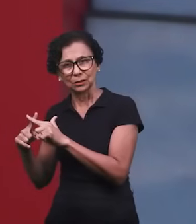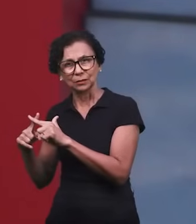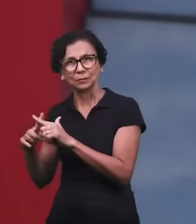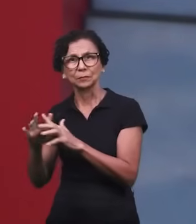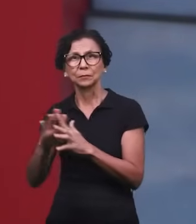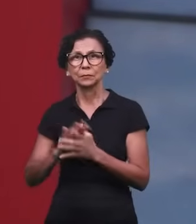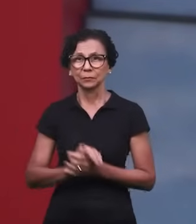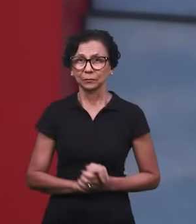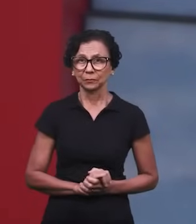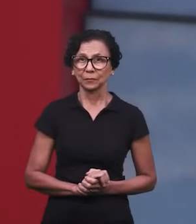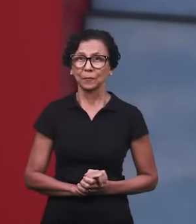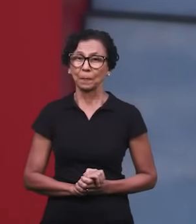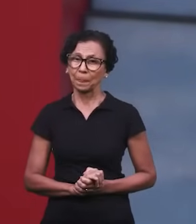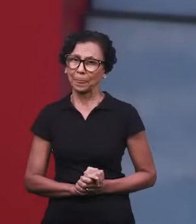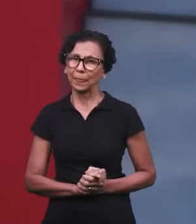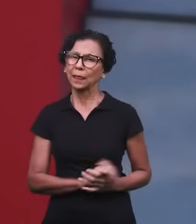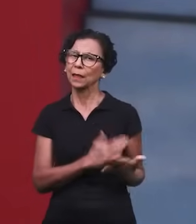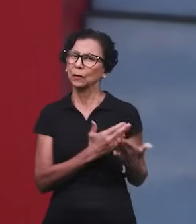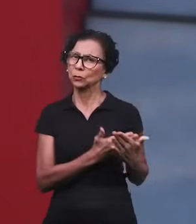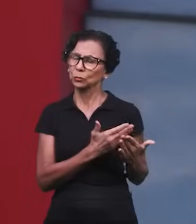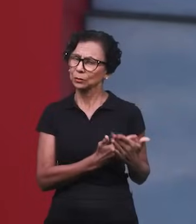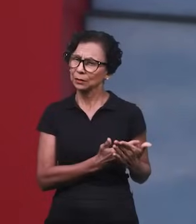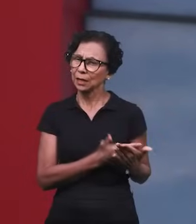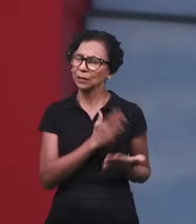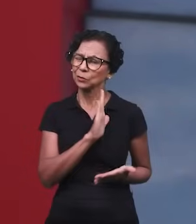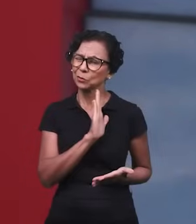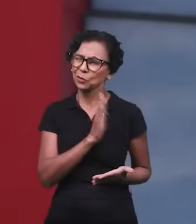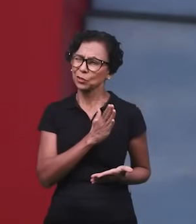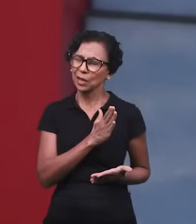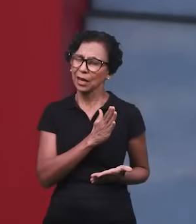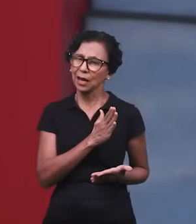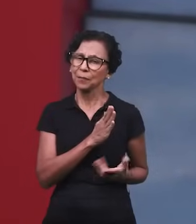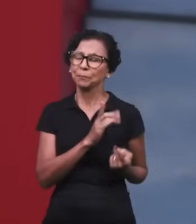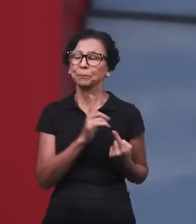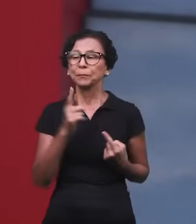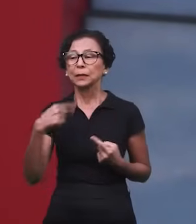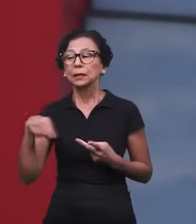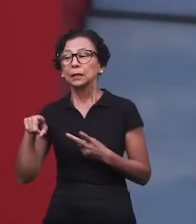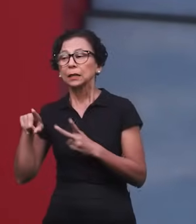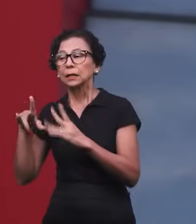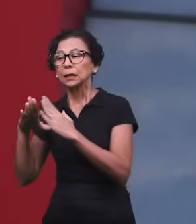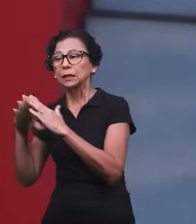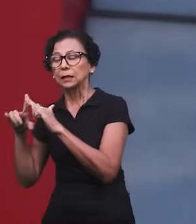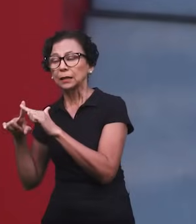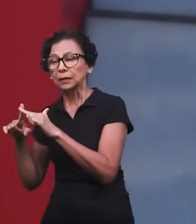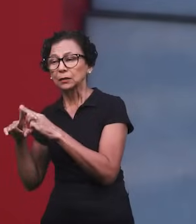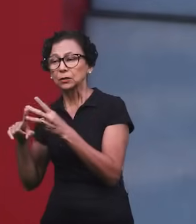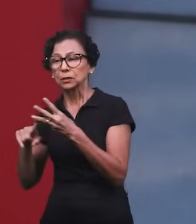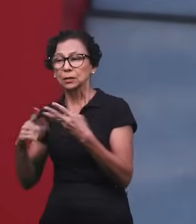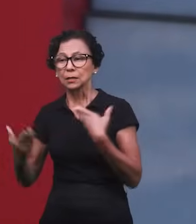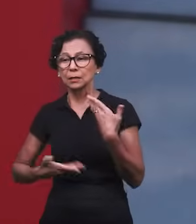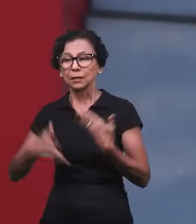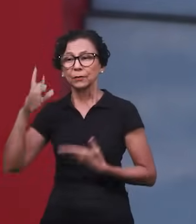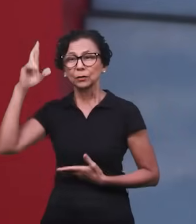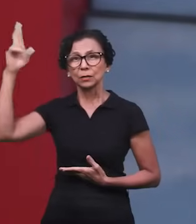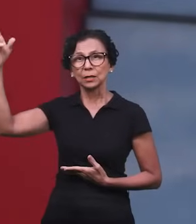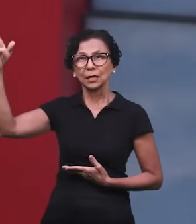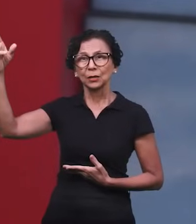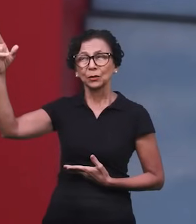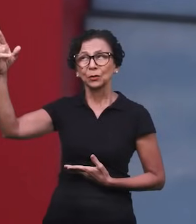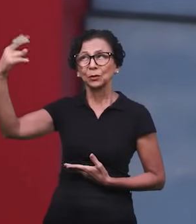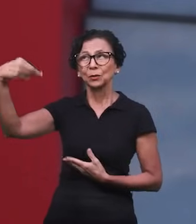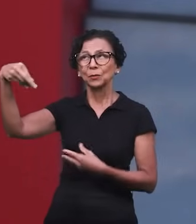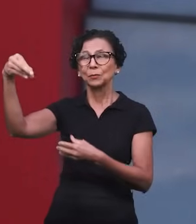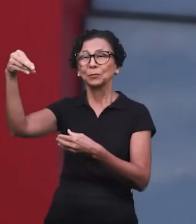estudado, não foi sem estudar não, foi tendo já estudado, ir à igreja, servir o Senhor e depois o Senhor me